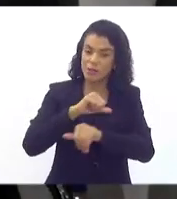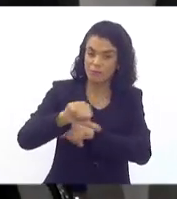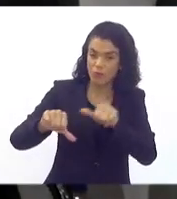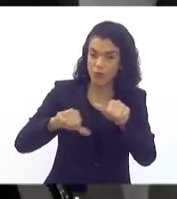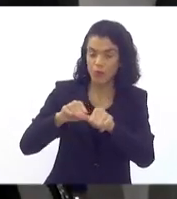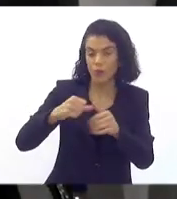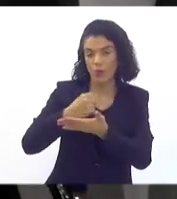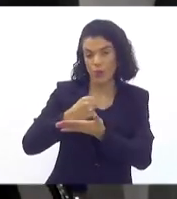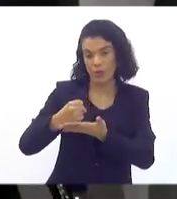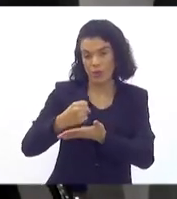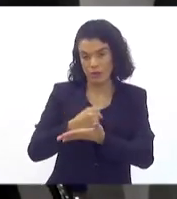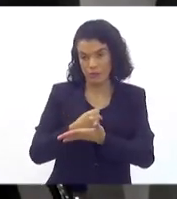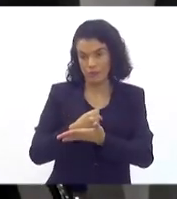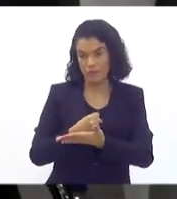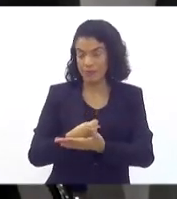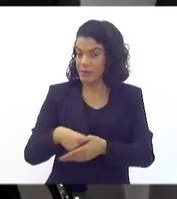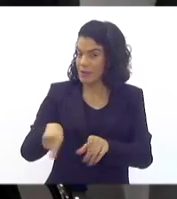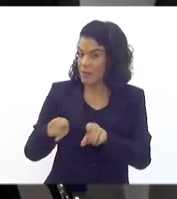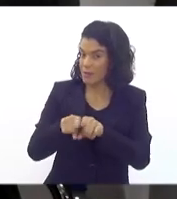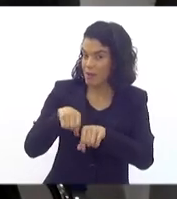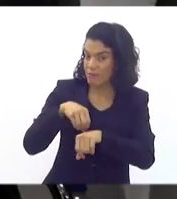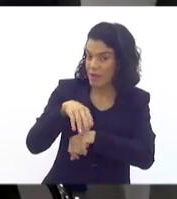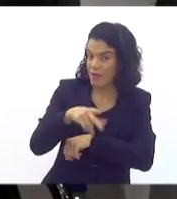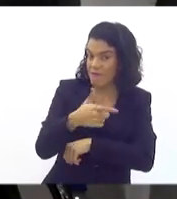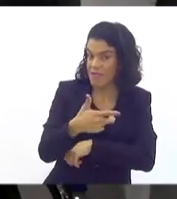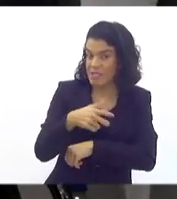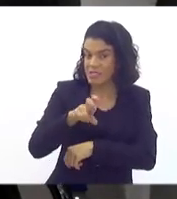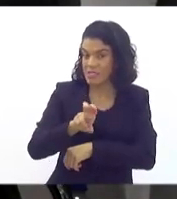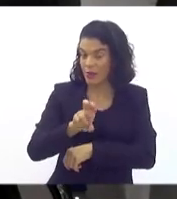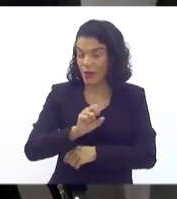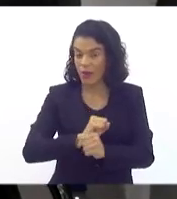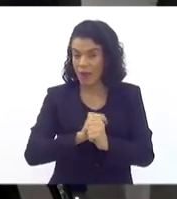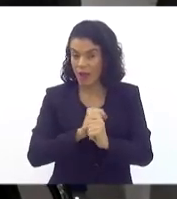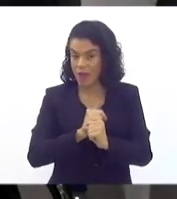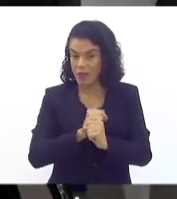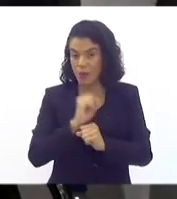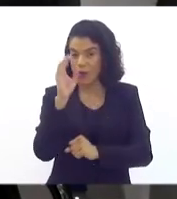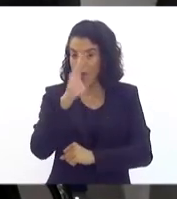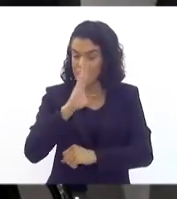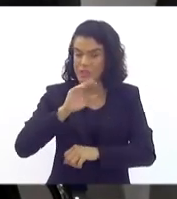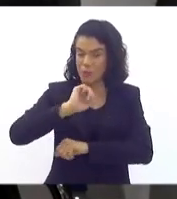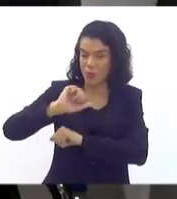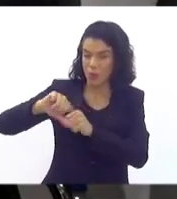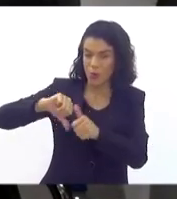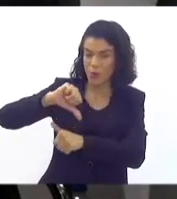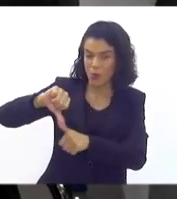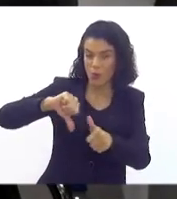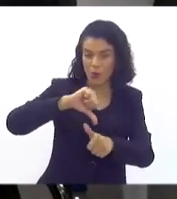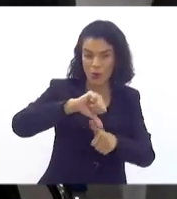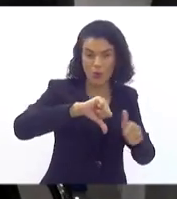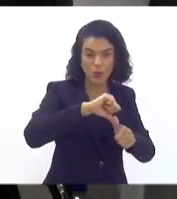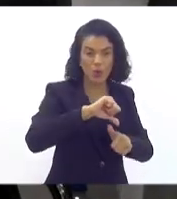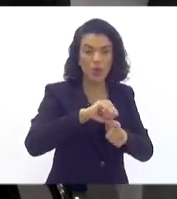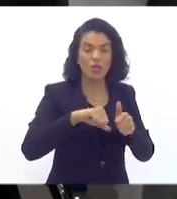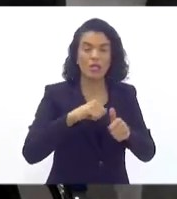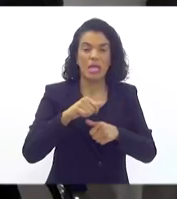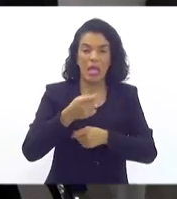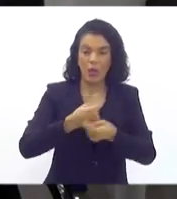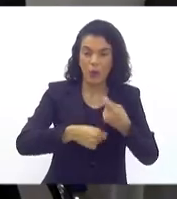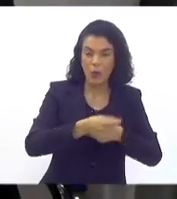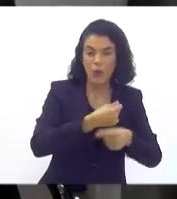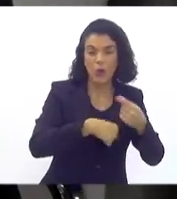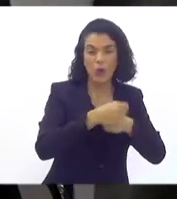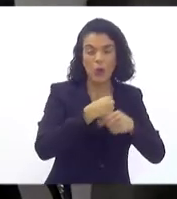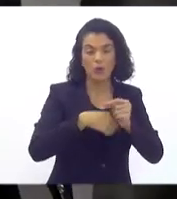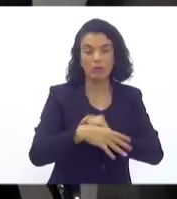Esses contratos lembra que nesse são 25 anos o Brasil mudou muito nesse período ciclos econômicos distintos